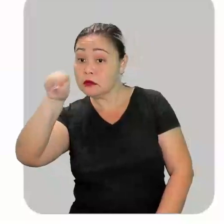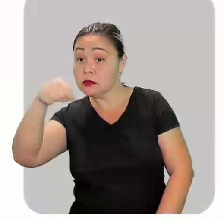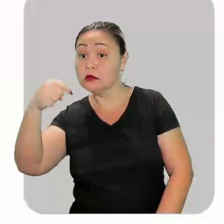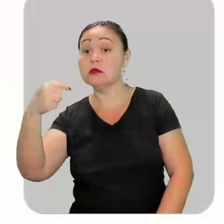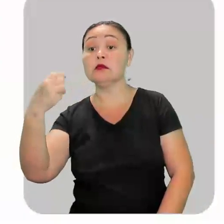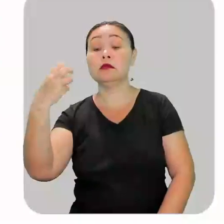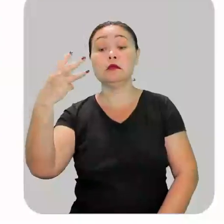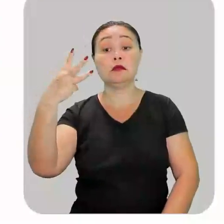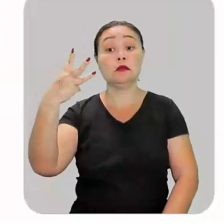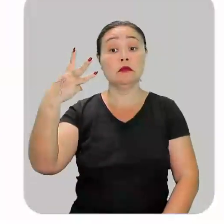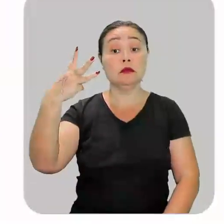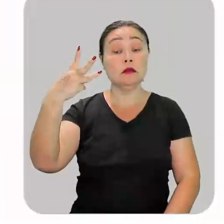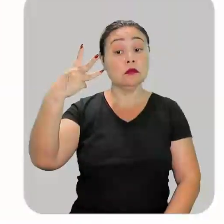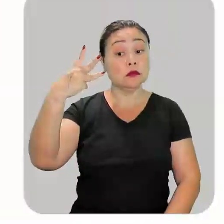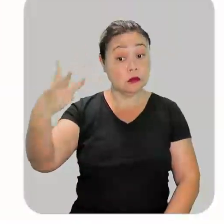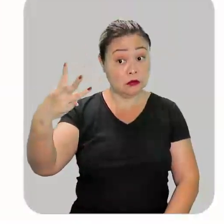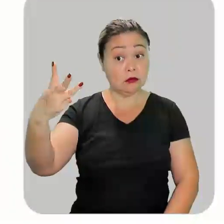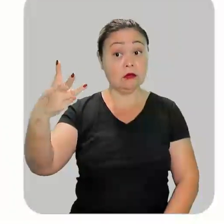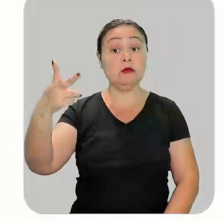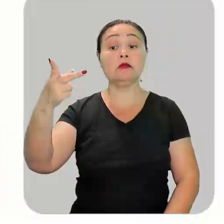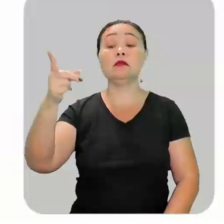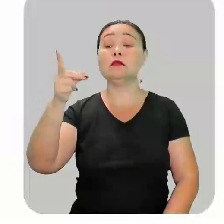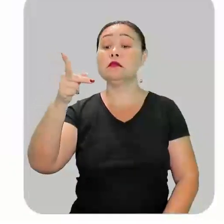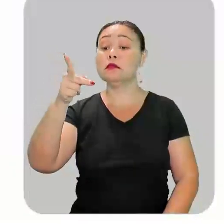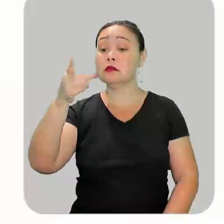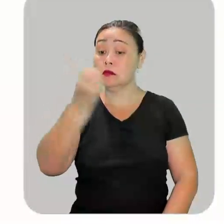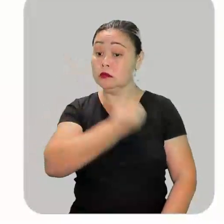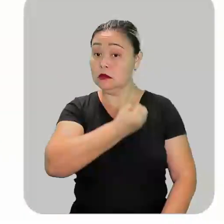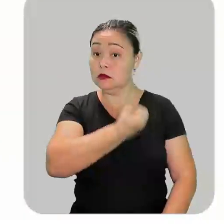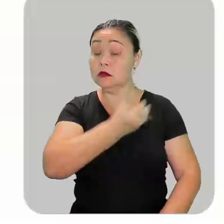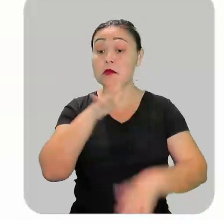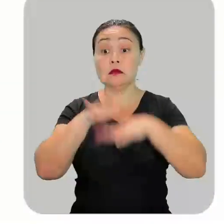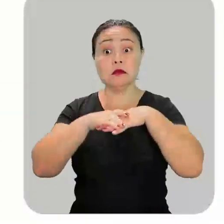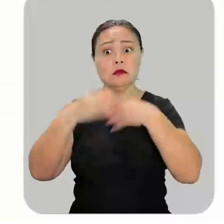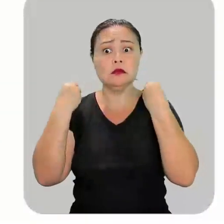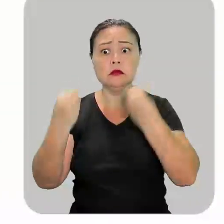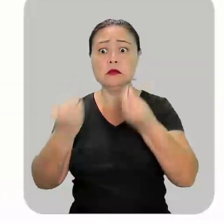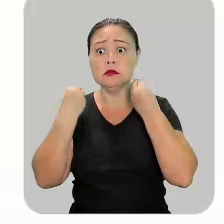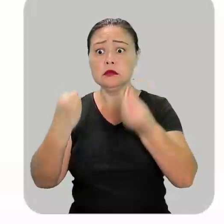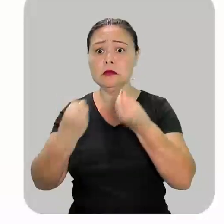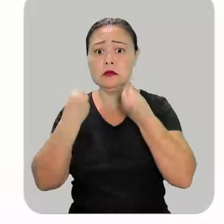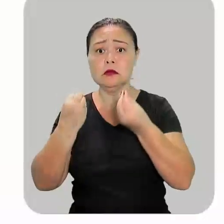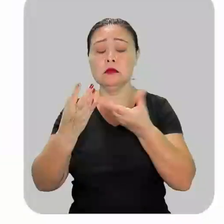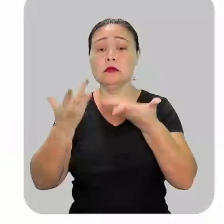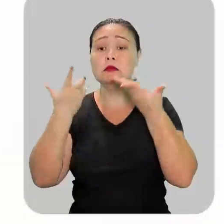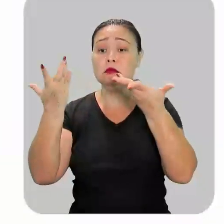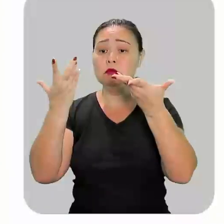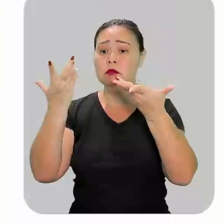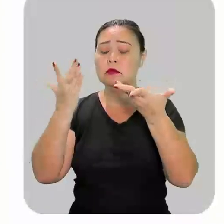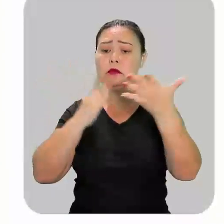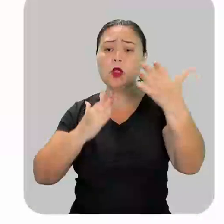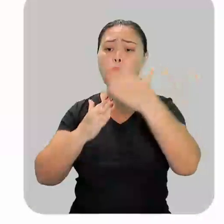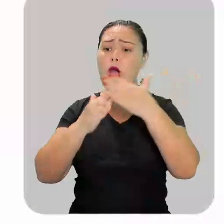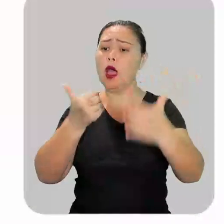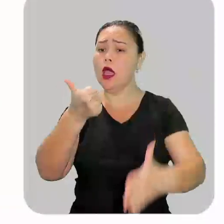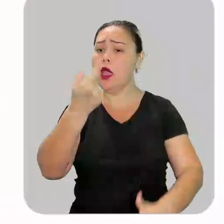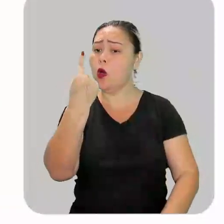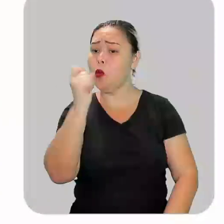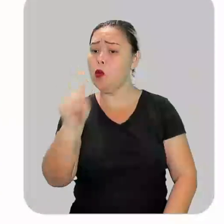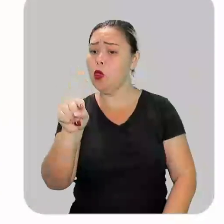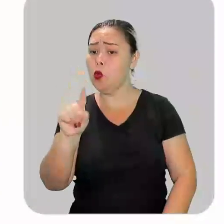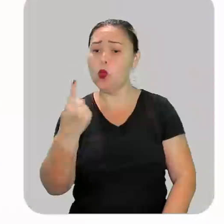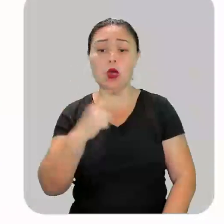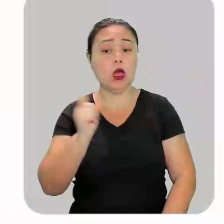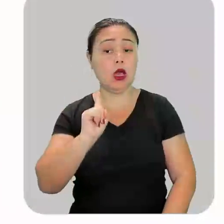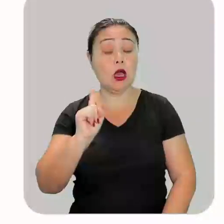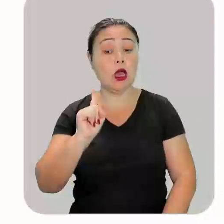1.008 pontos, 1.008,3 pontos em matemática. Mas como assim, professor? Não só vale 1.000?